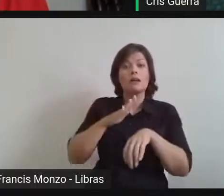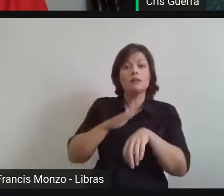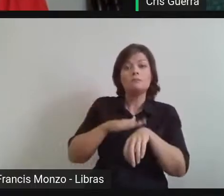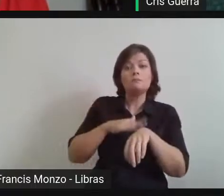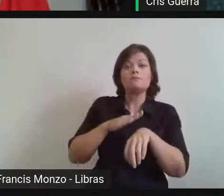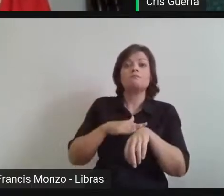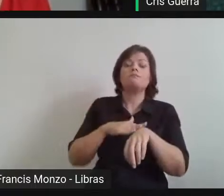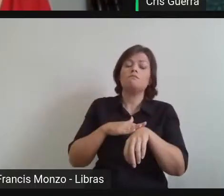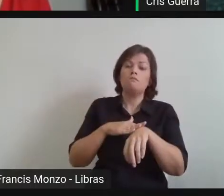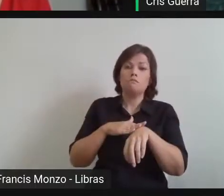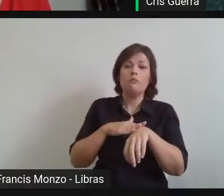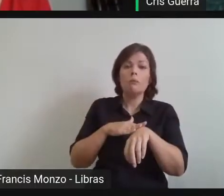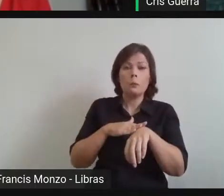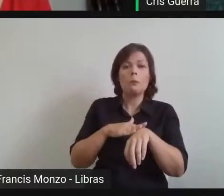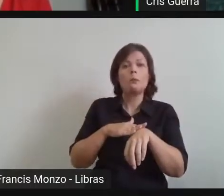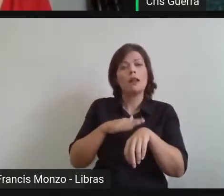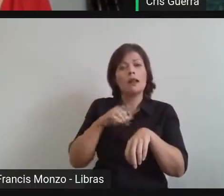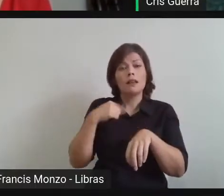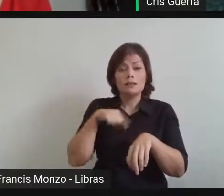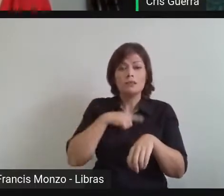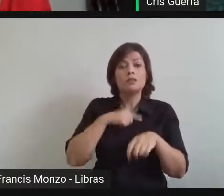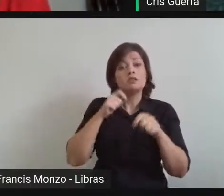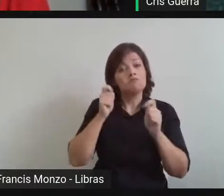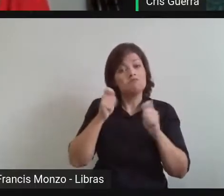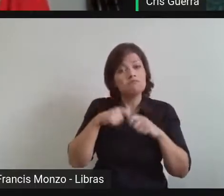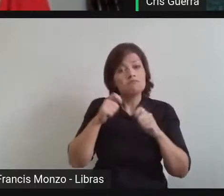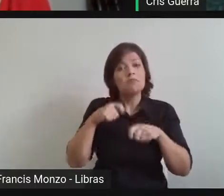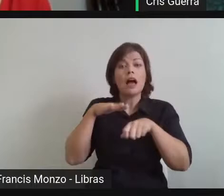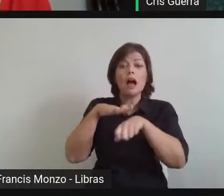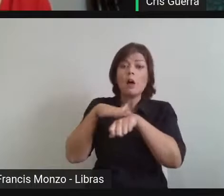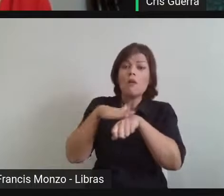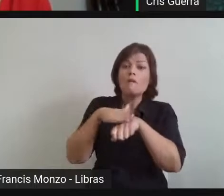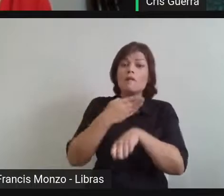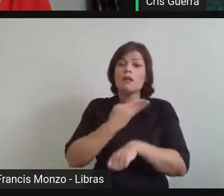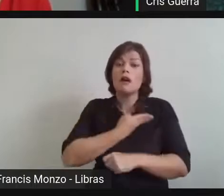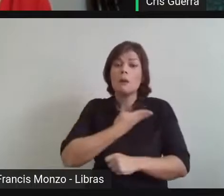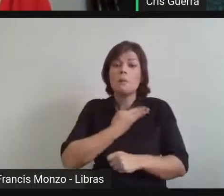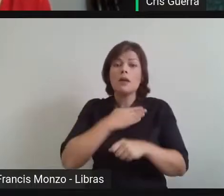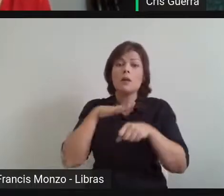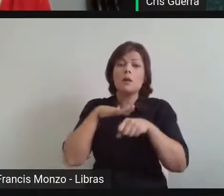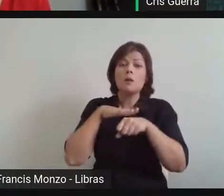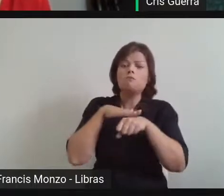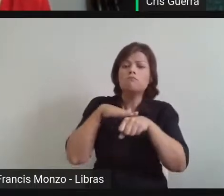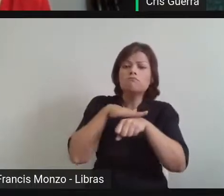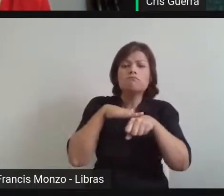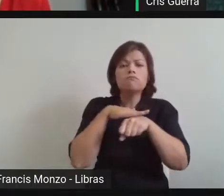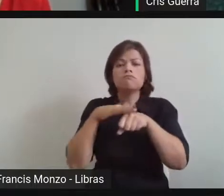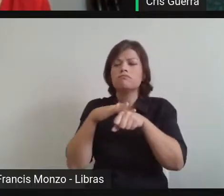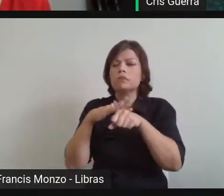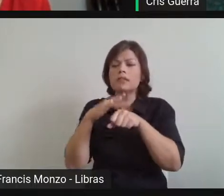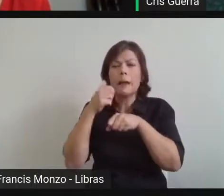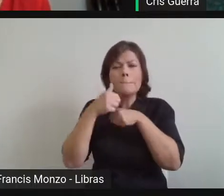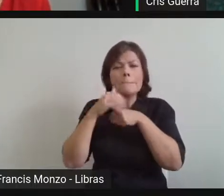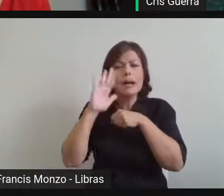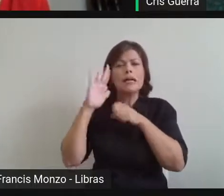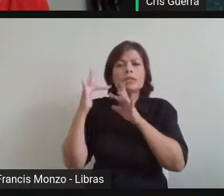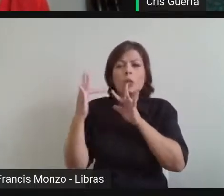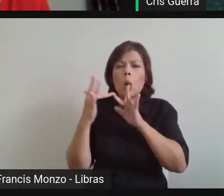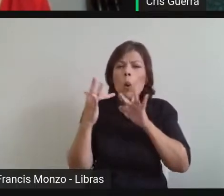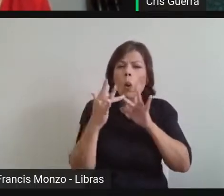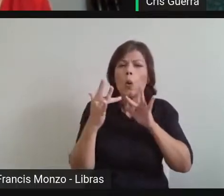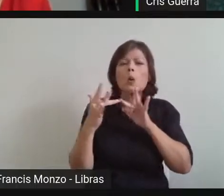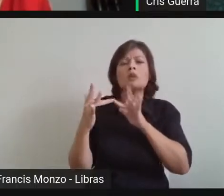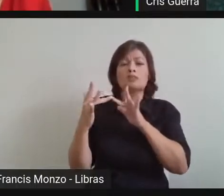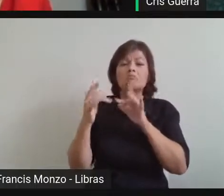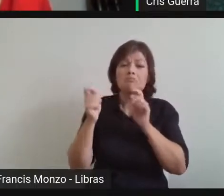colega, com um amigo, né? De estreitar os laços de alguma forma. Então, eu acho que isso é importante, essa questão de se preocupar